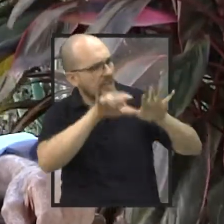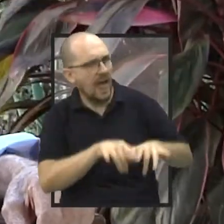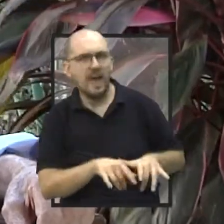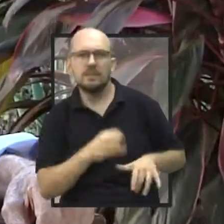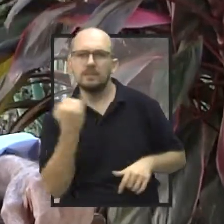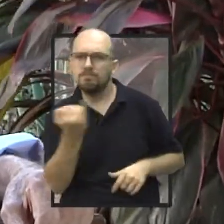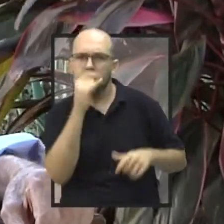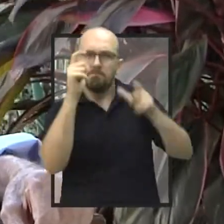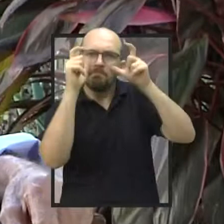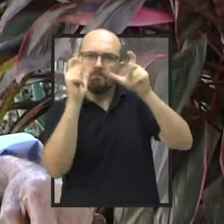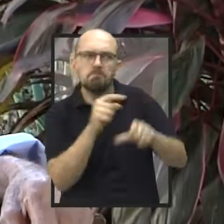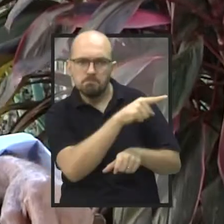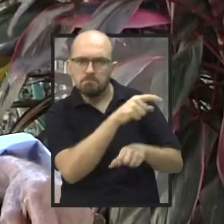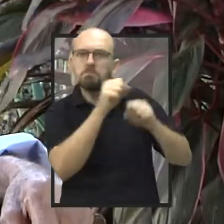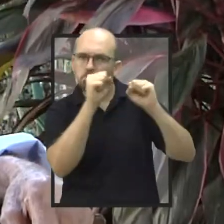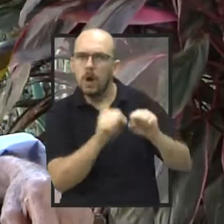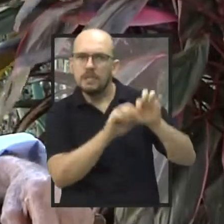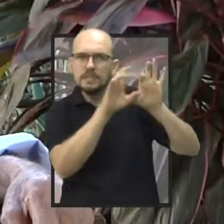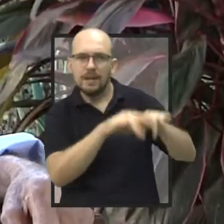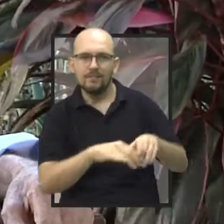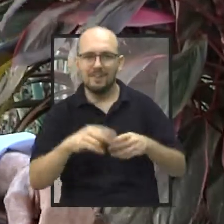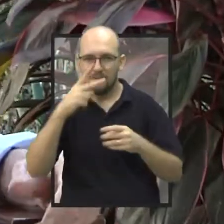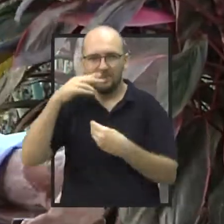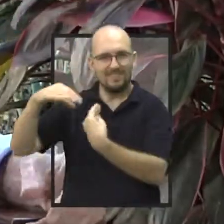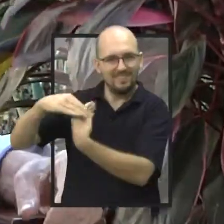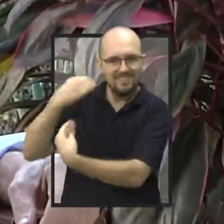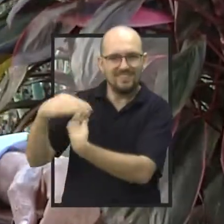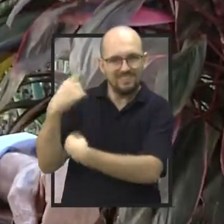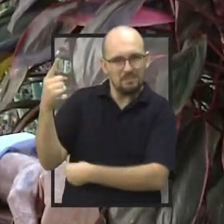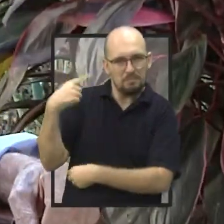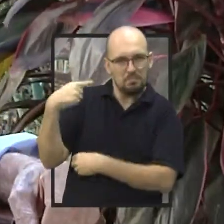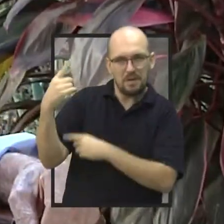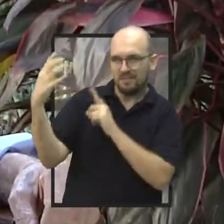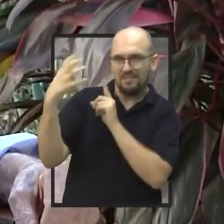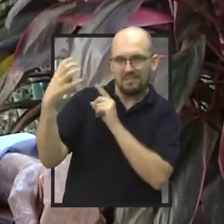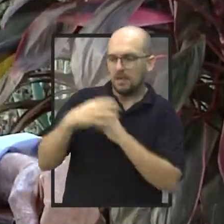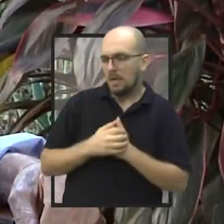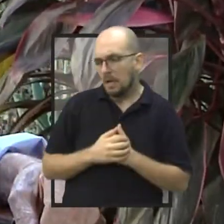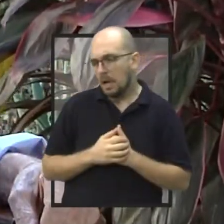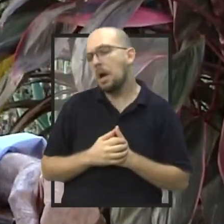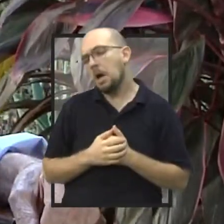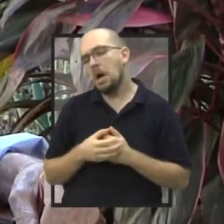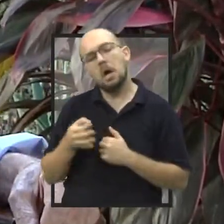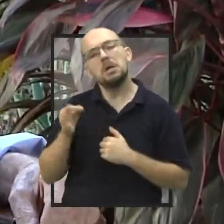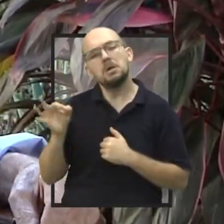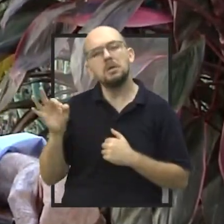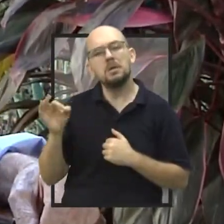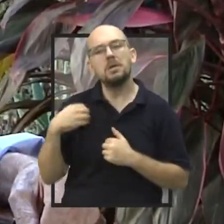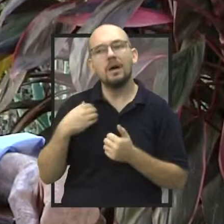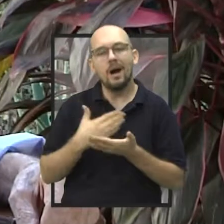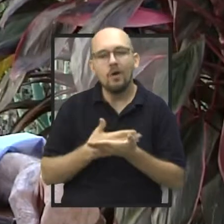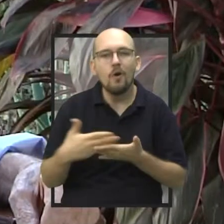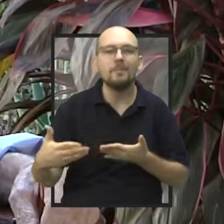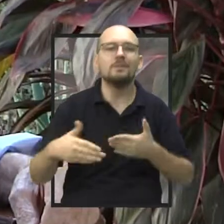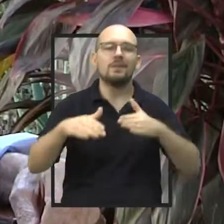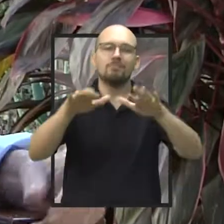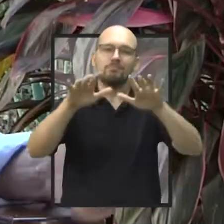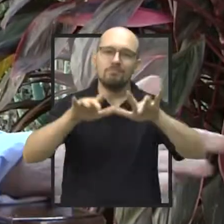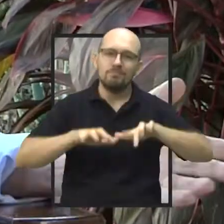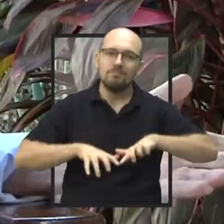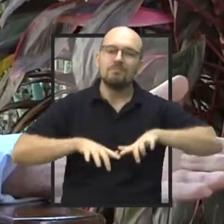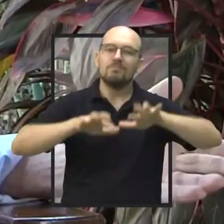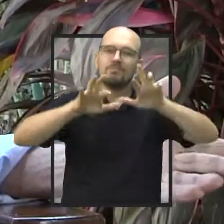porque é muito interessante o que o senhor está falando. Foi o motivo pelo qual eu me debrucei a escrever. E